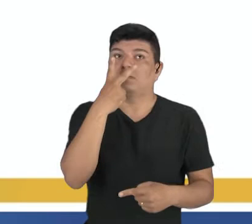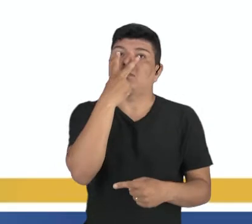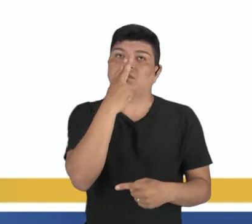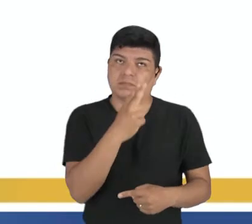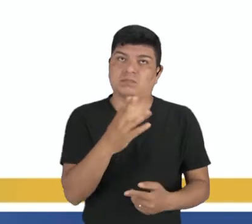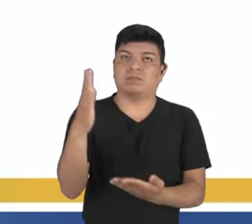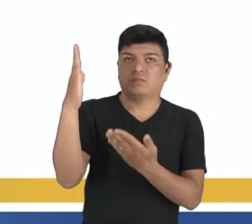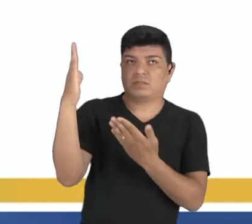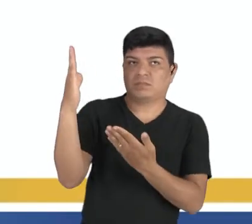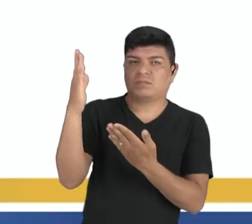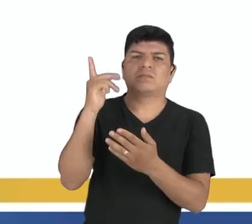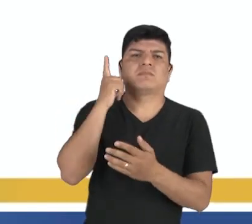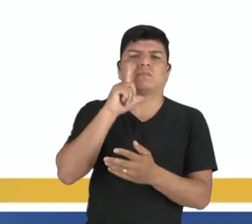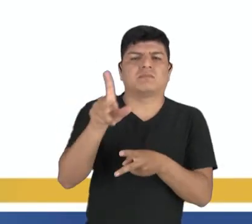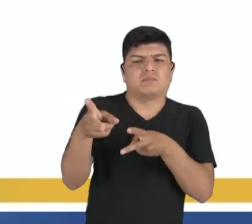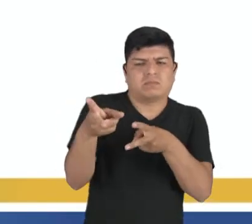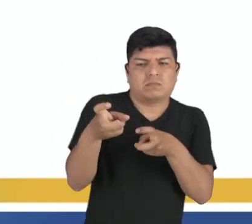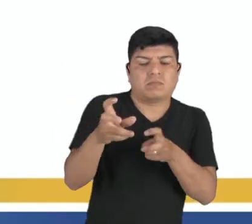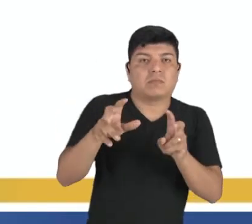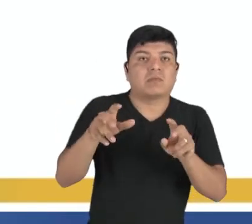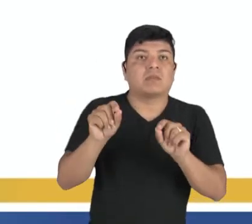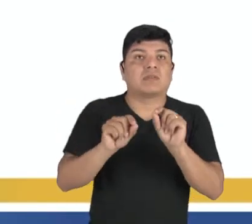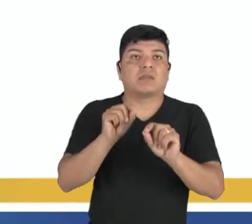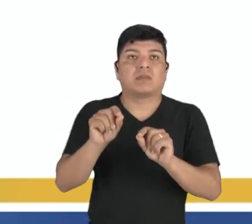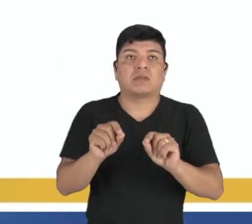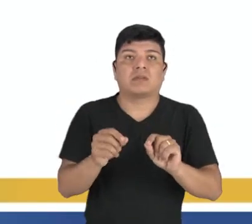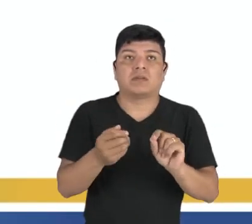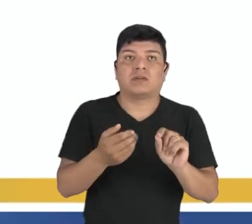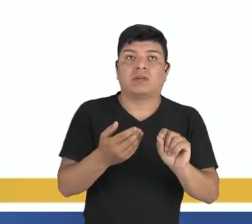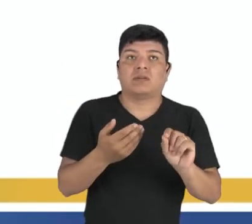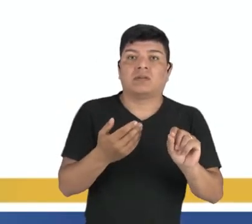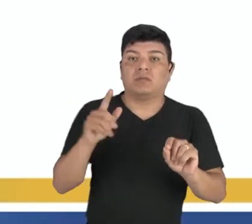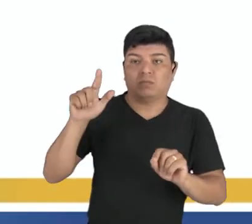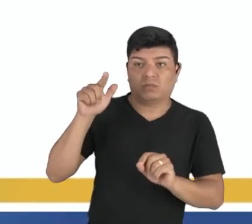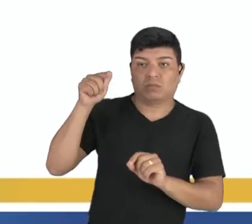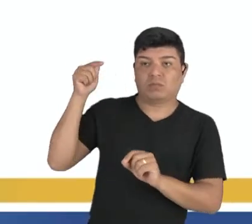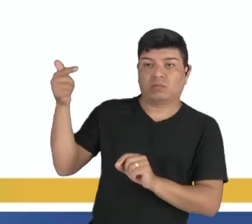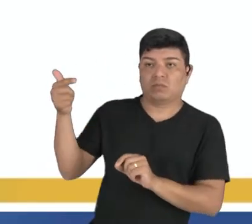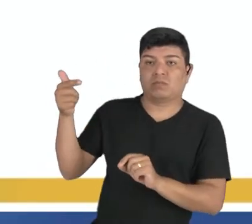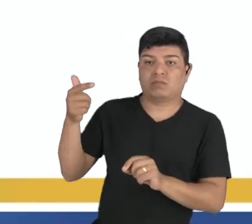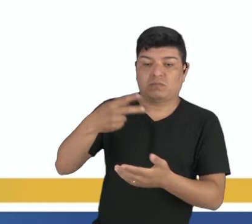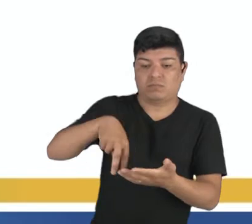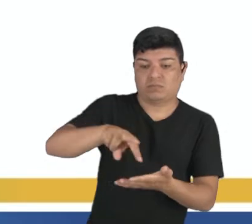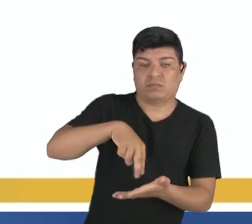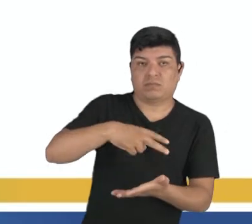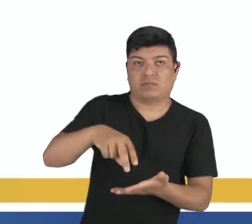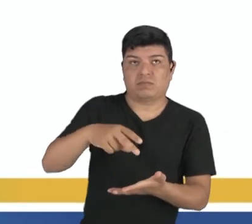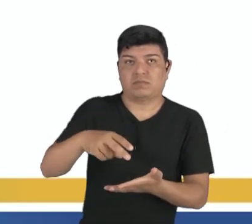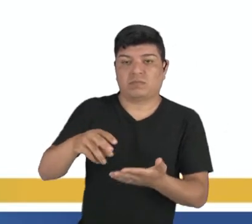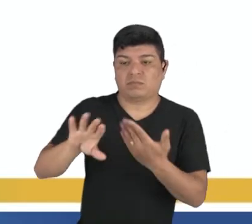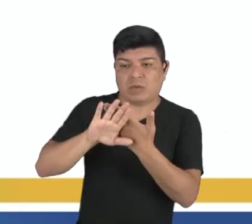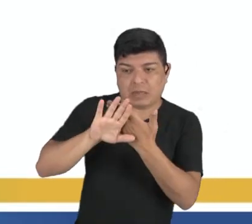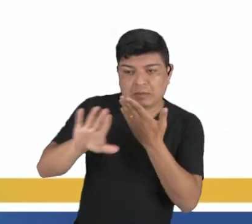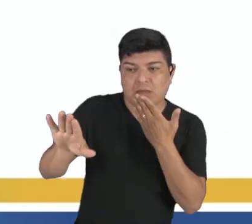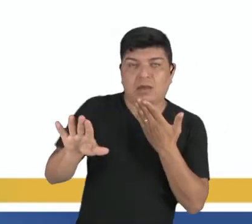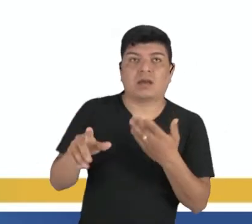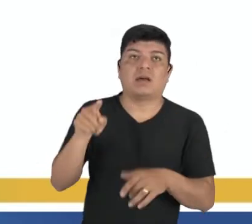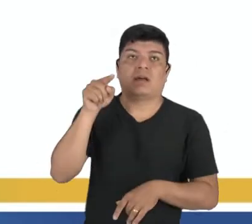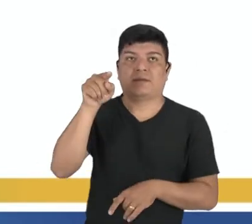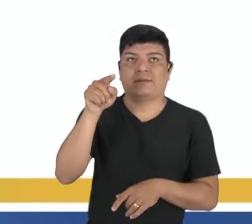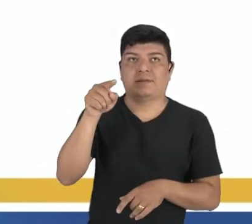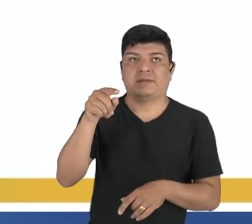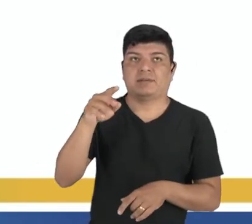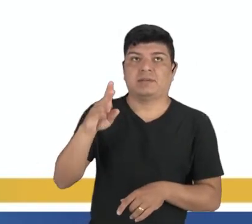parecidas. Consegue identificar que enquanto no Aruaque, enquanto na Guedra, a dança é mais separada, aqui